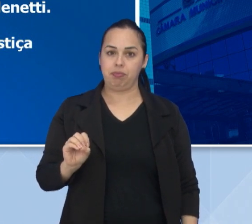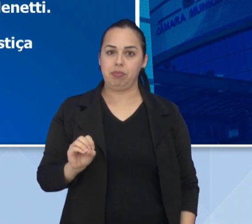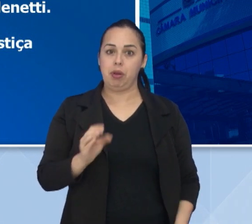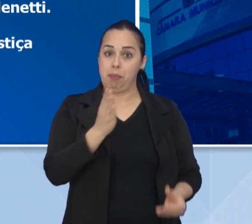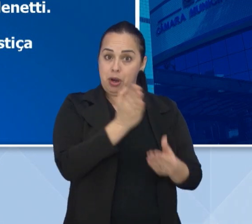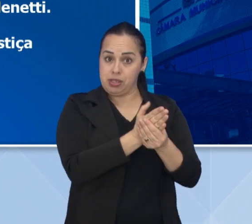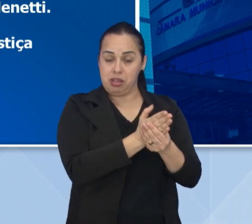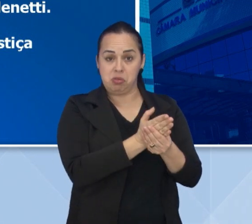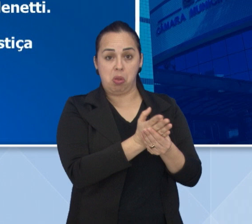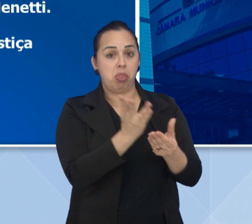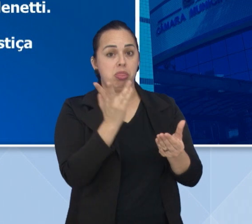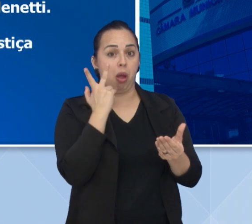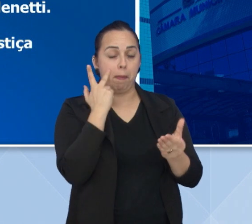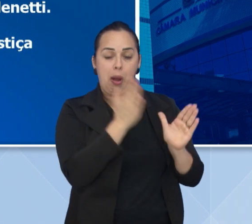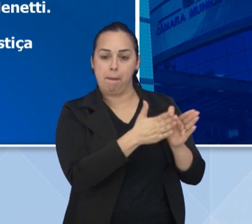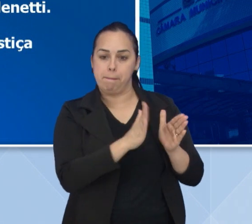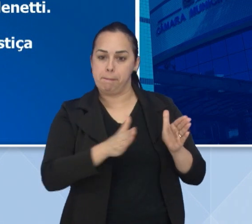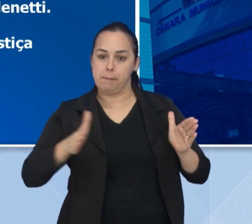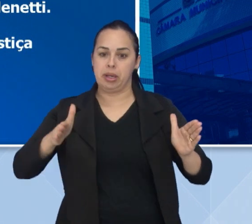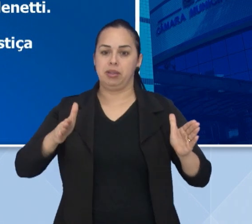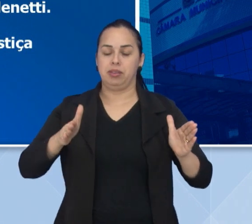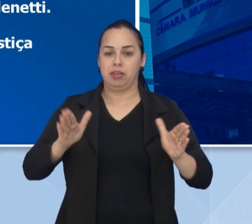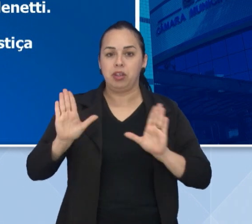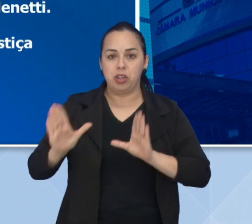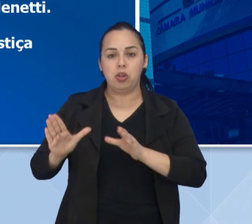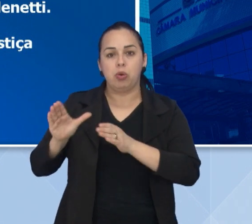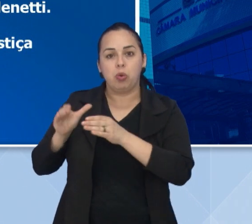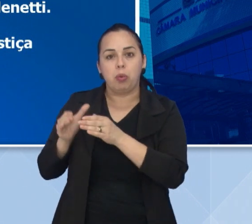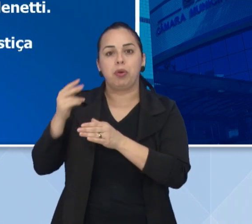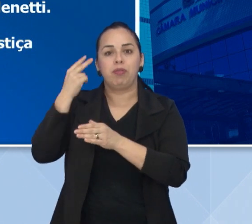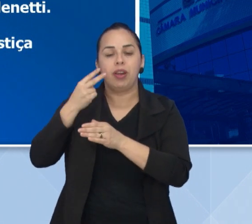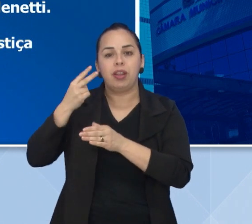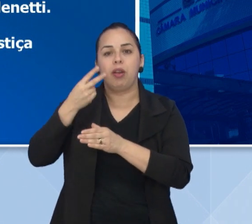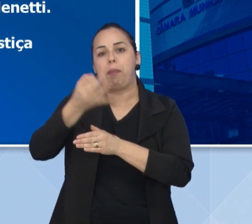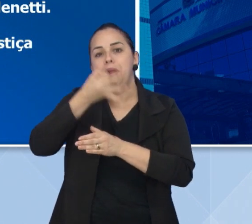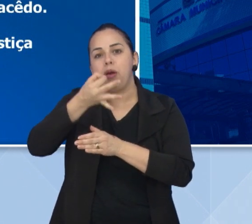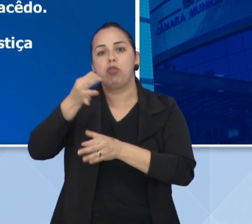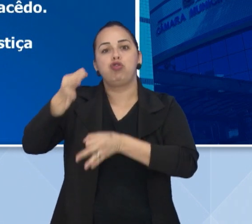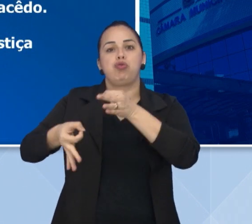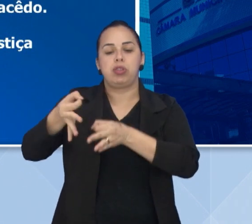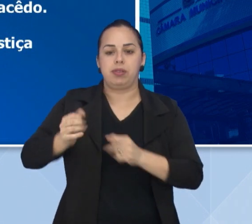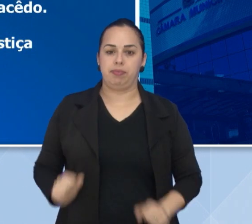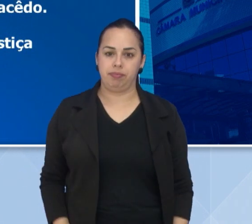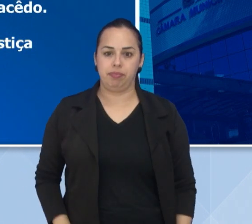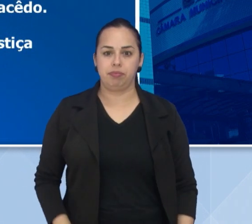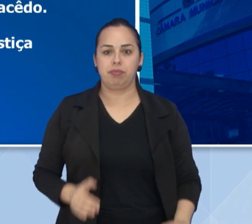Rito ordinário, Comissão de Justiça. Processo número